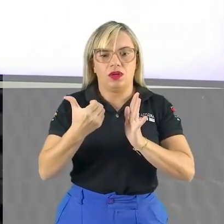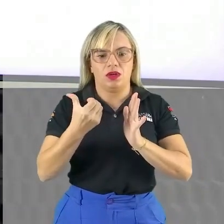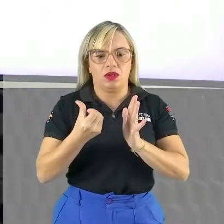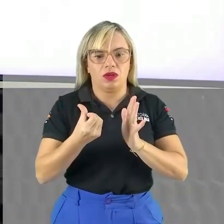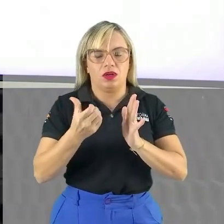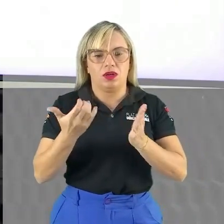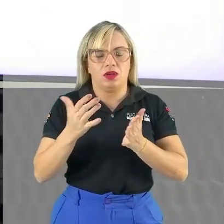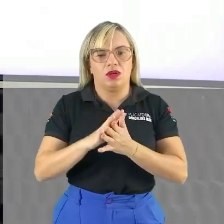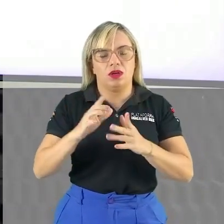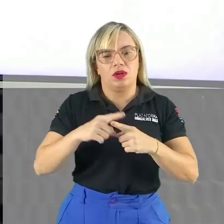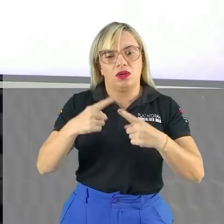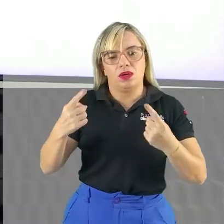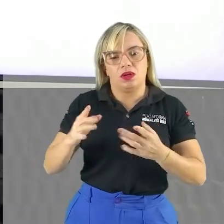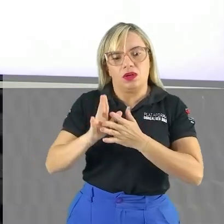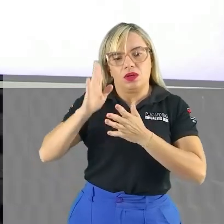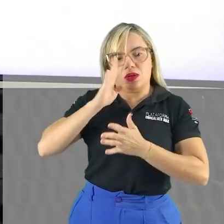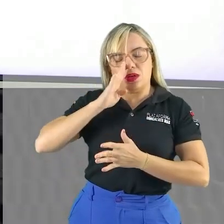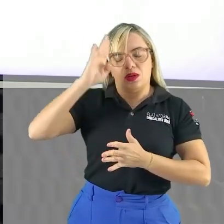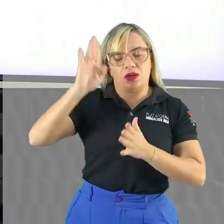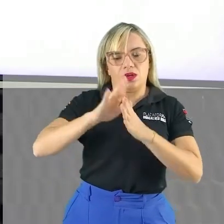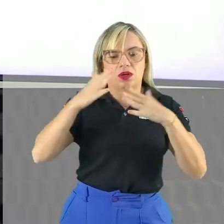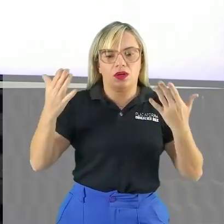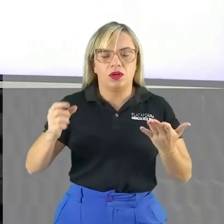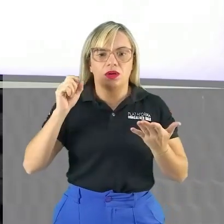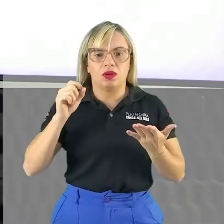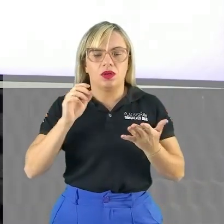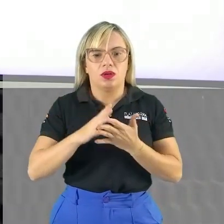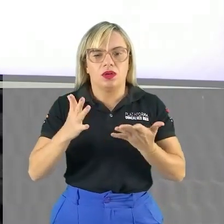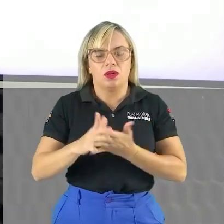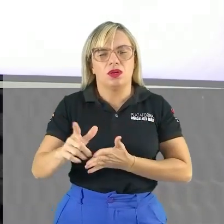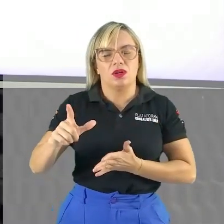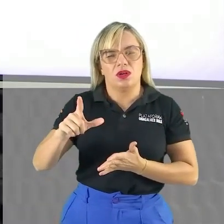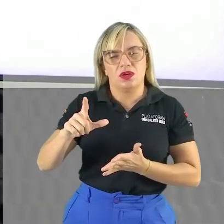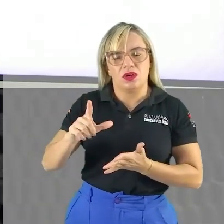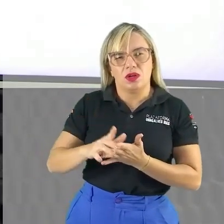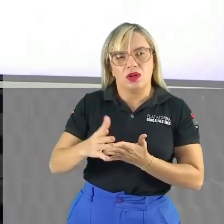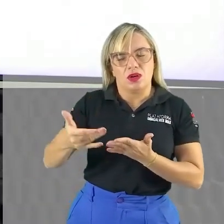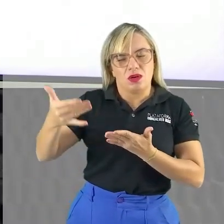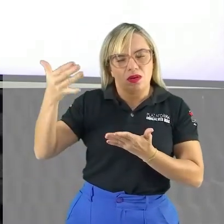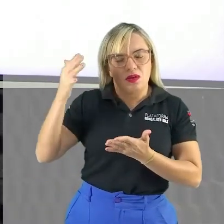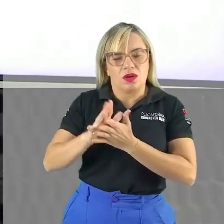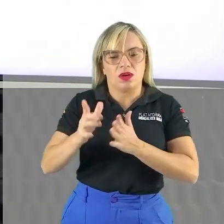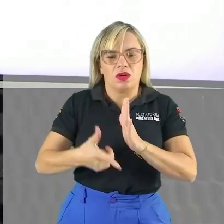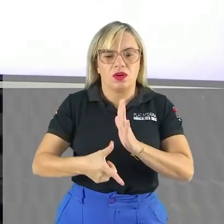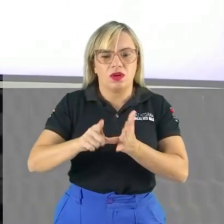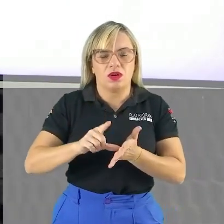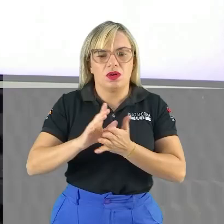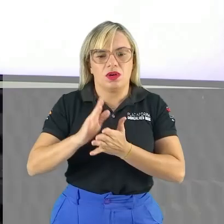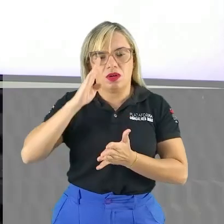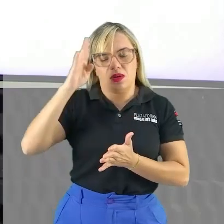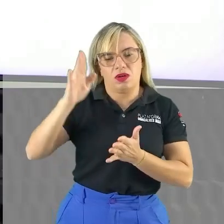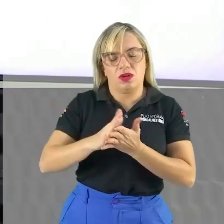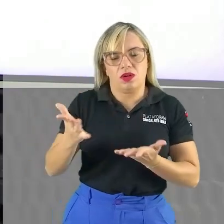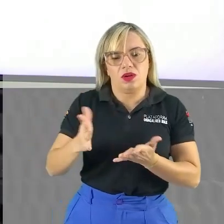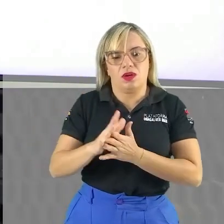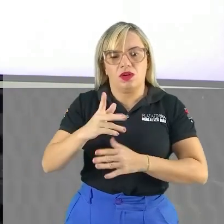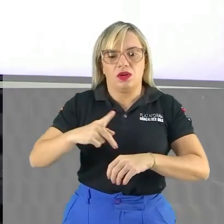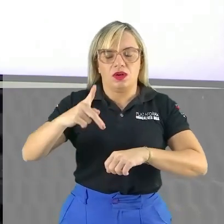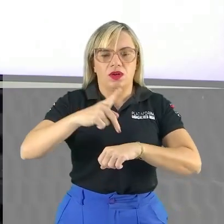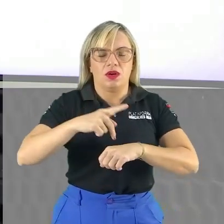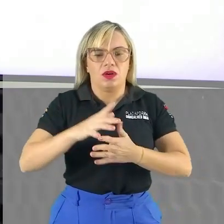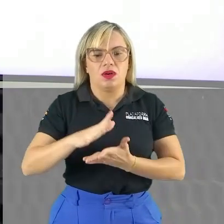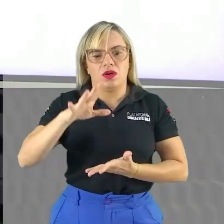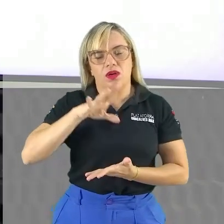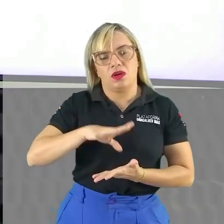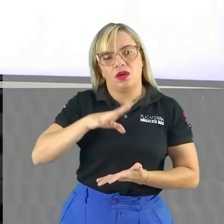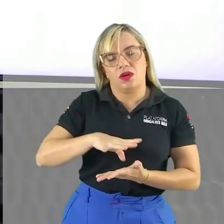XVI, mas principalmente, né, e até um pouquinho antes, né, mas principalmente dos portugueses que estavam